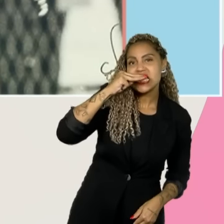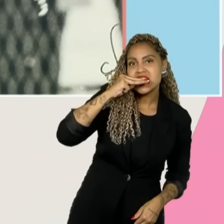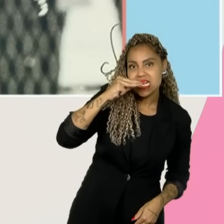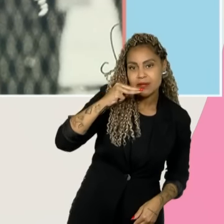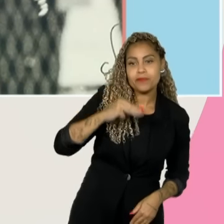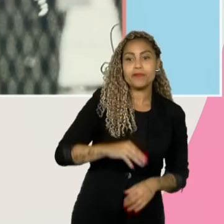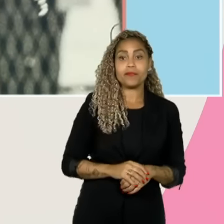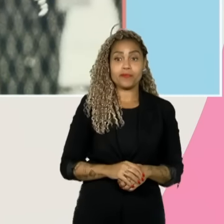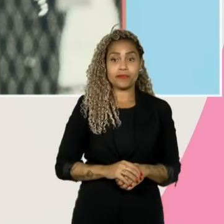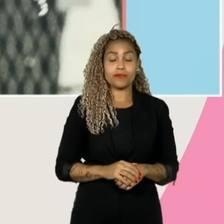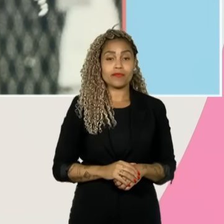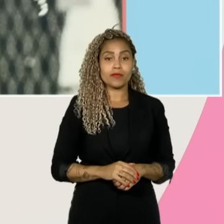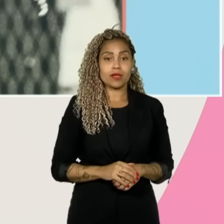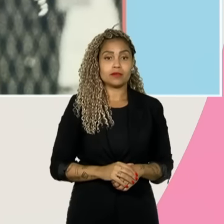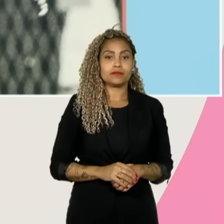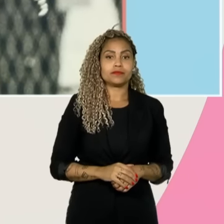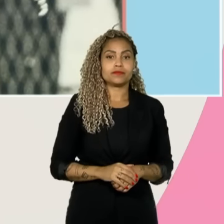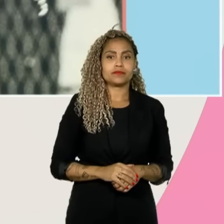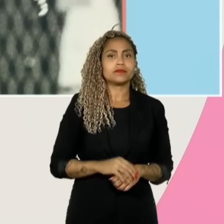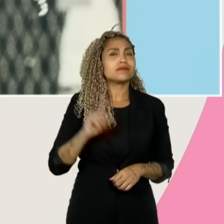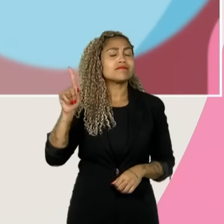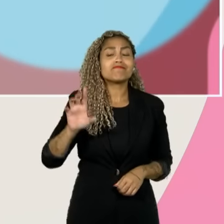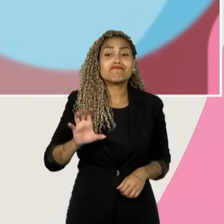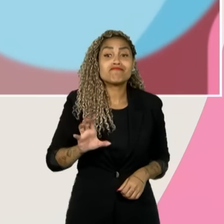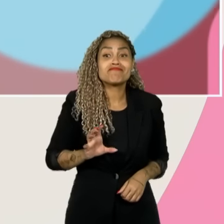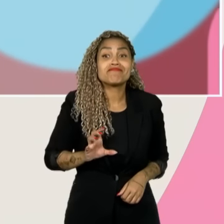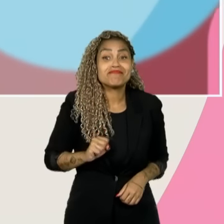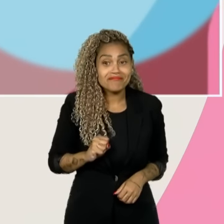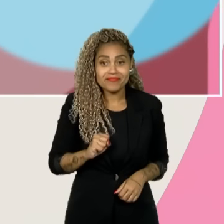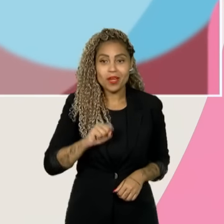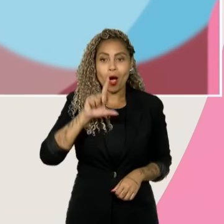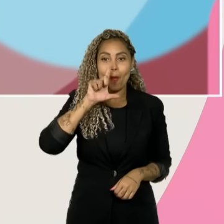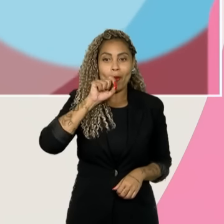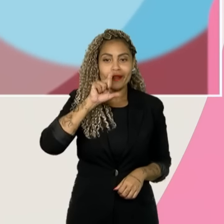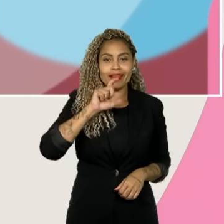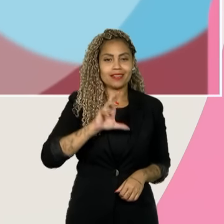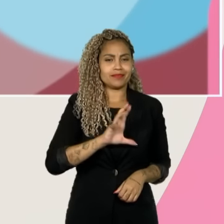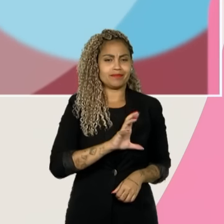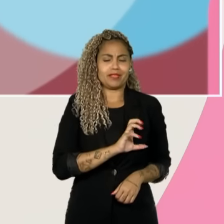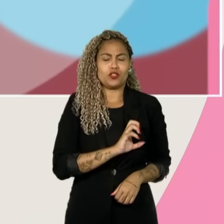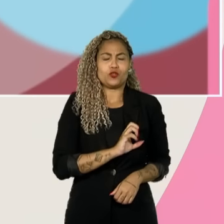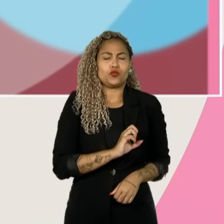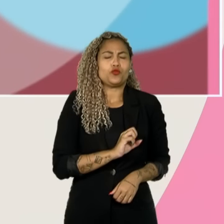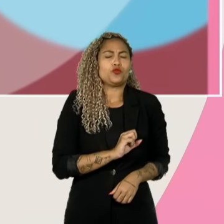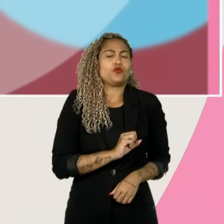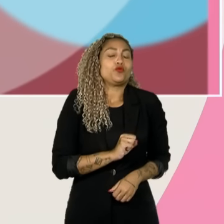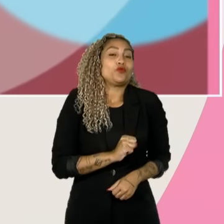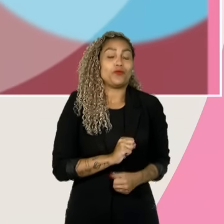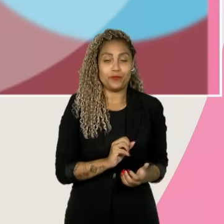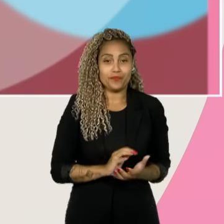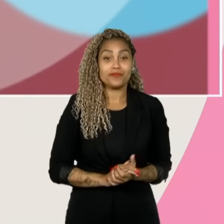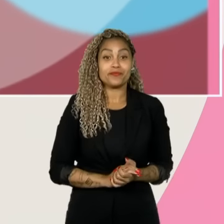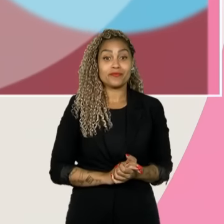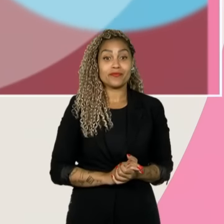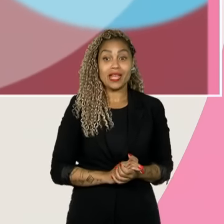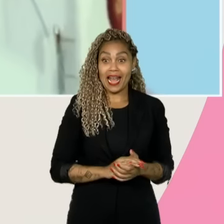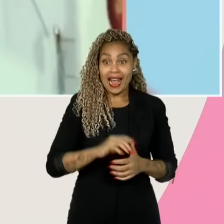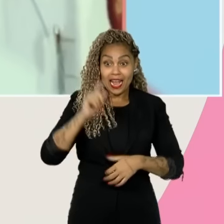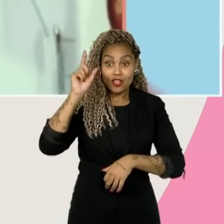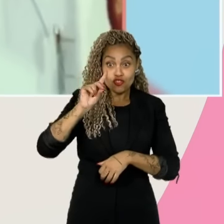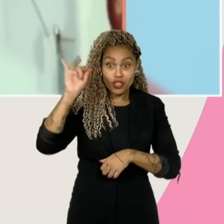não Cícero. Ia. Oi? Não. E ela se apaixonou pela Portela, né, tia Sulica? Ela se apaixonou. E outra coisa, no